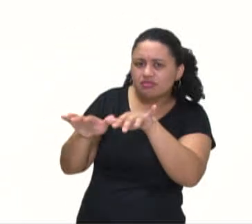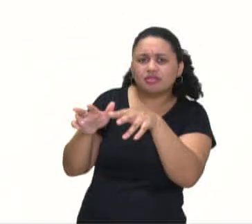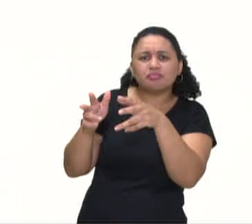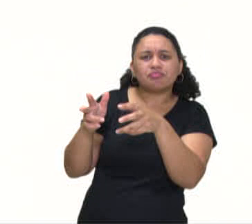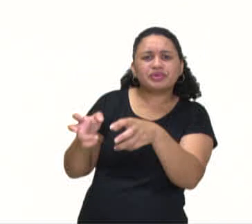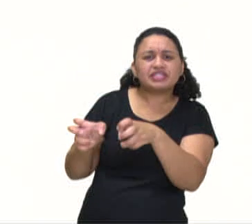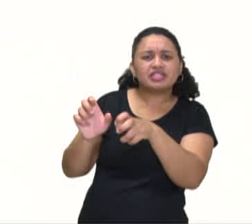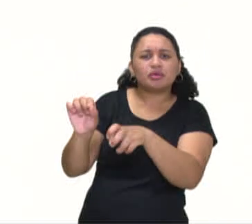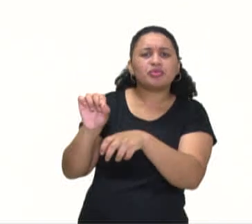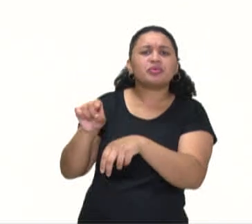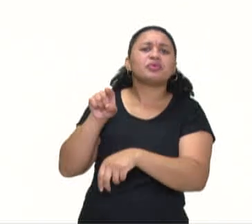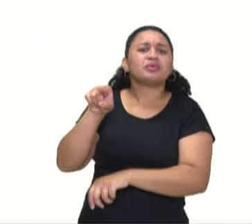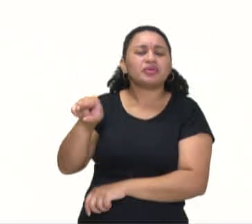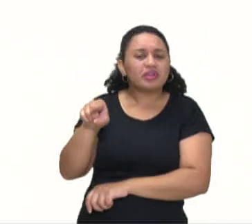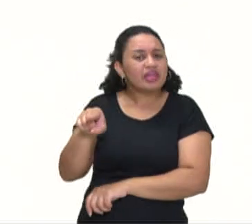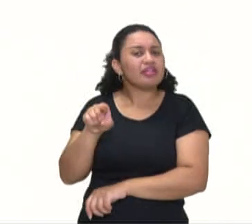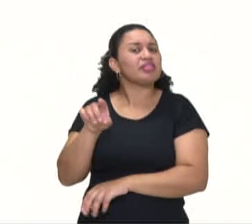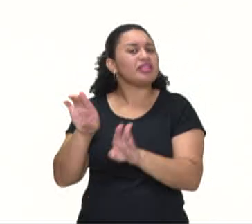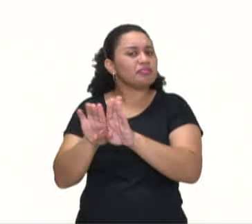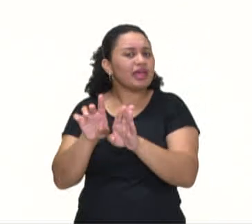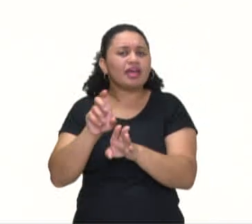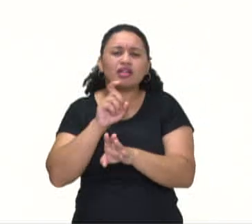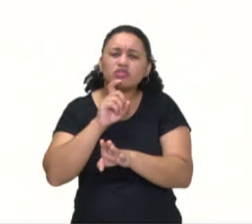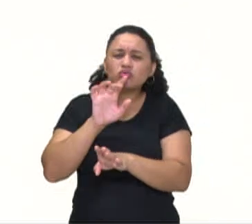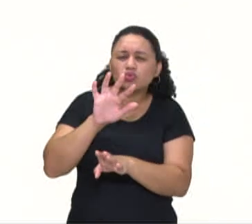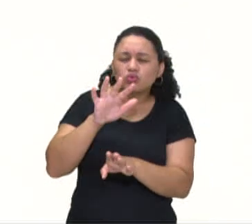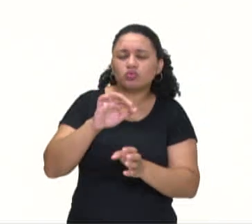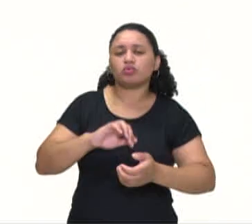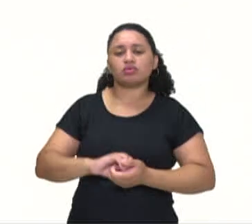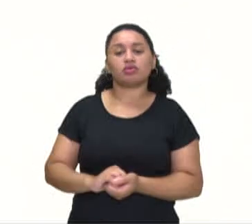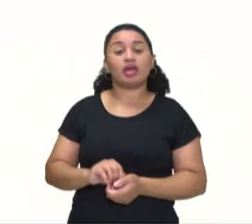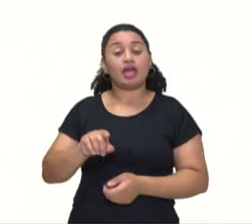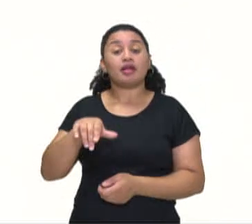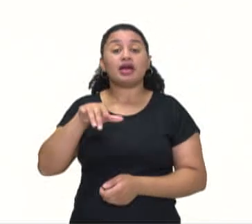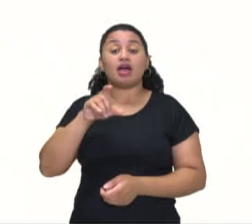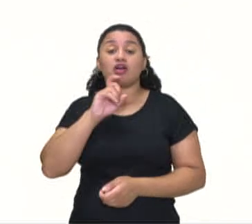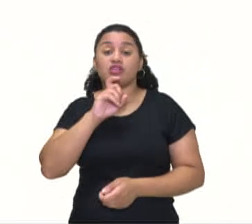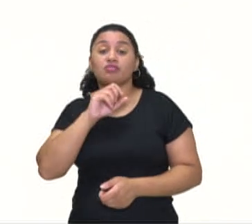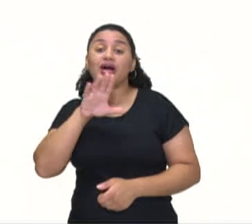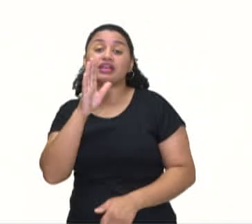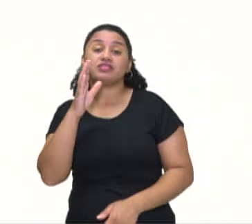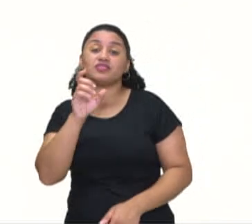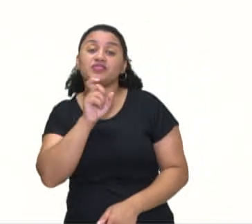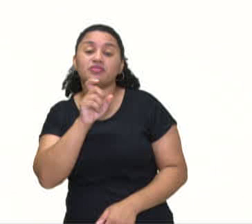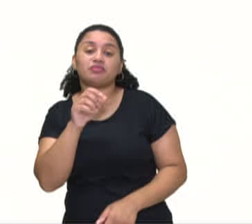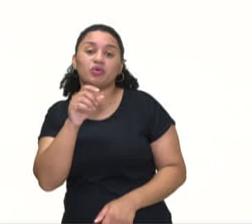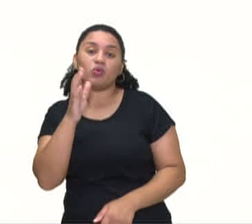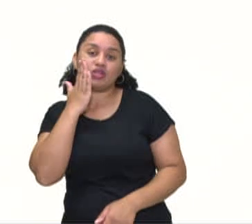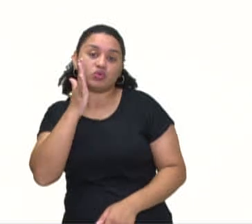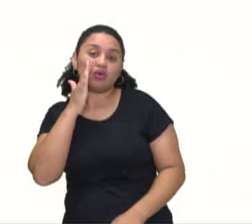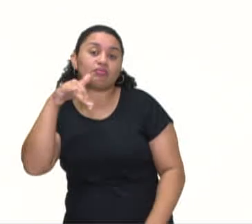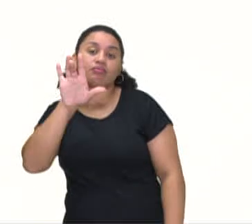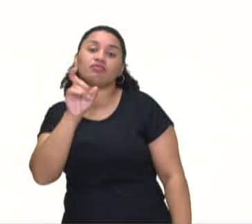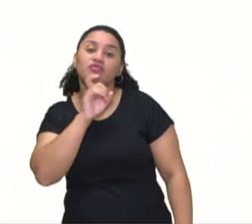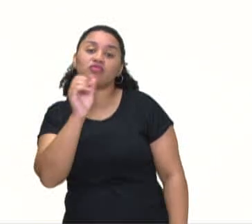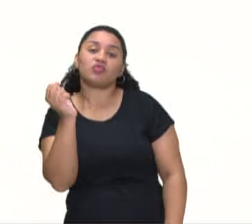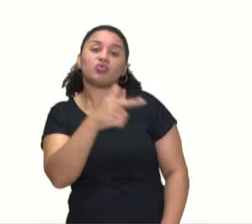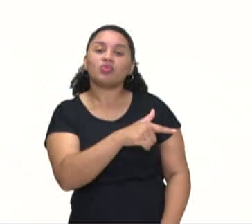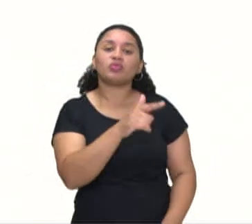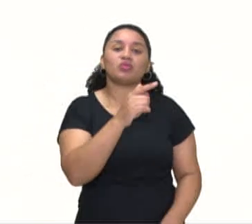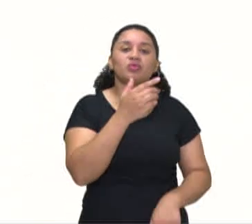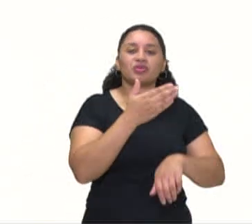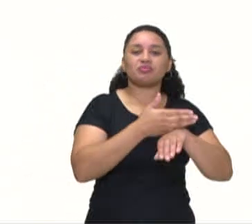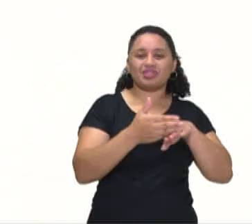branco, pois o branco significa luz. O azul é sempre o lado mais sombrio. Desde